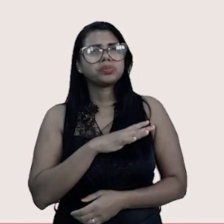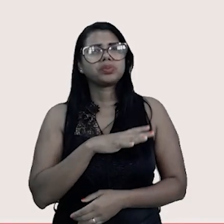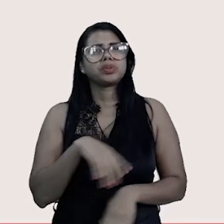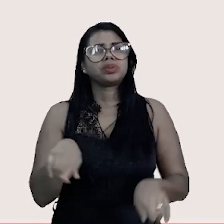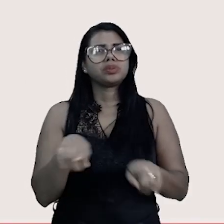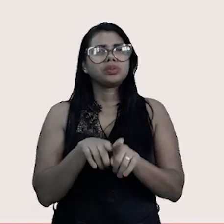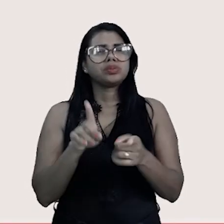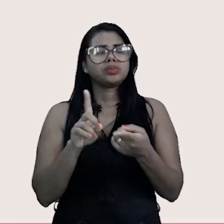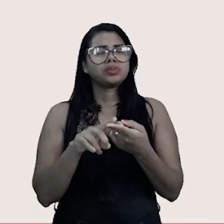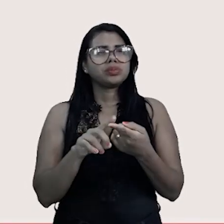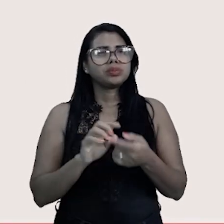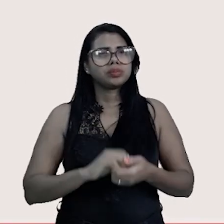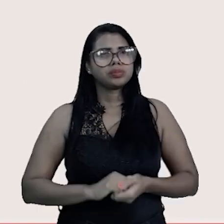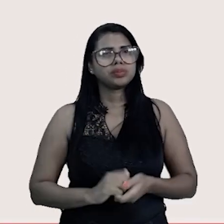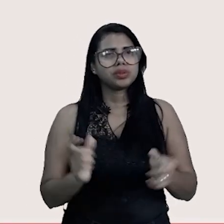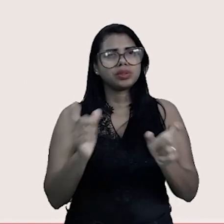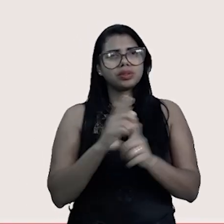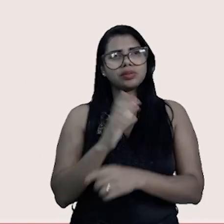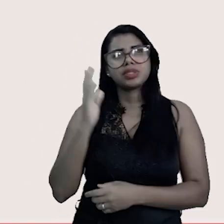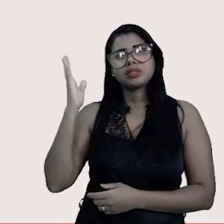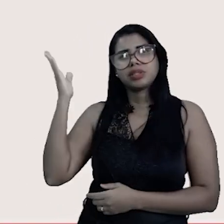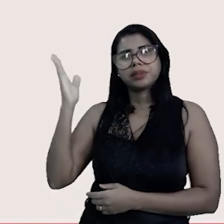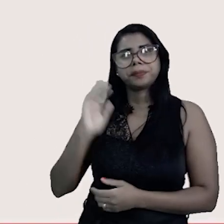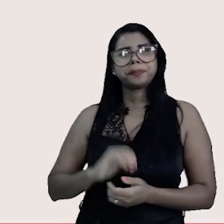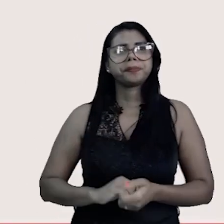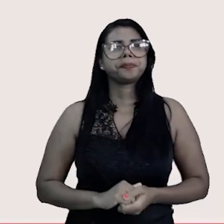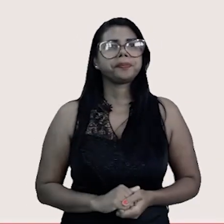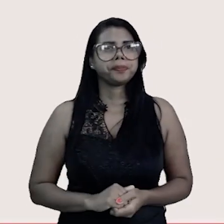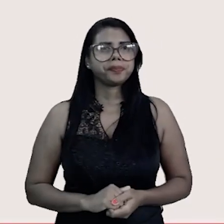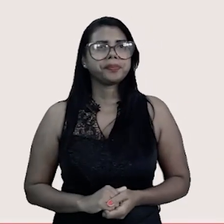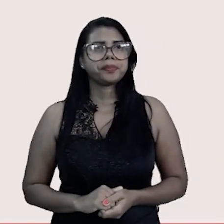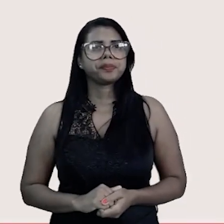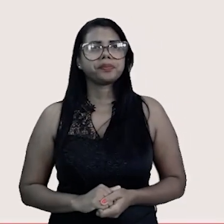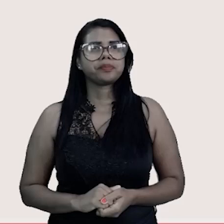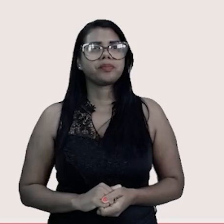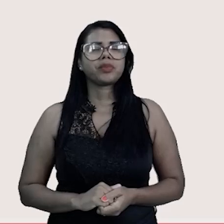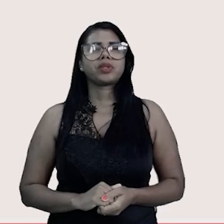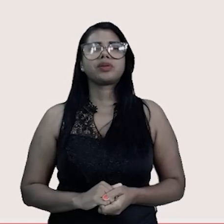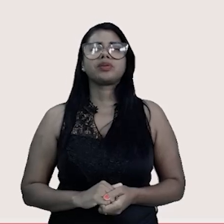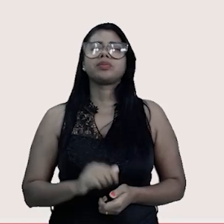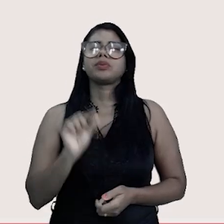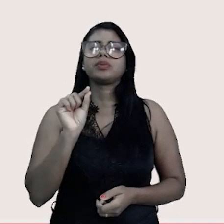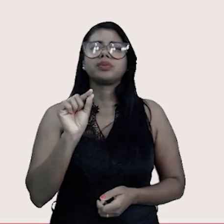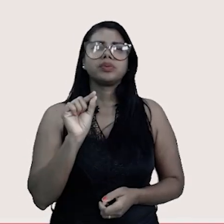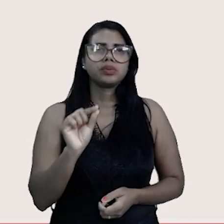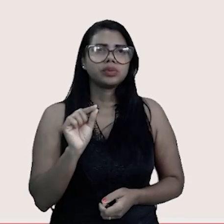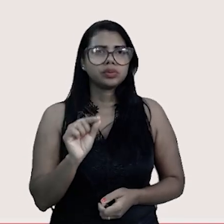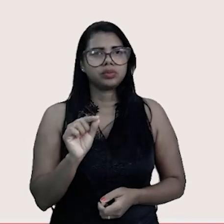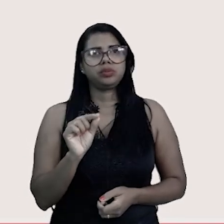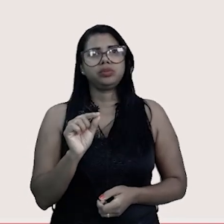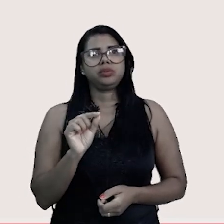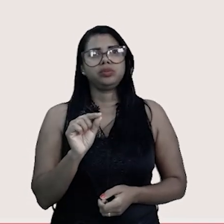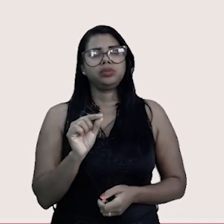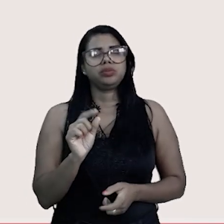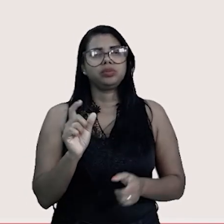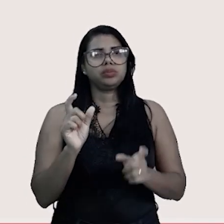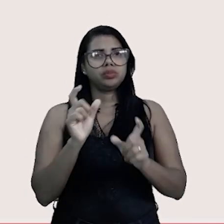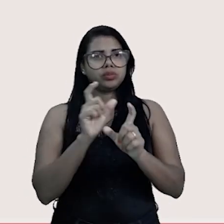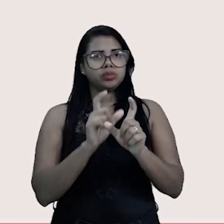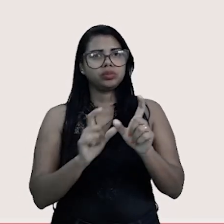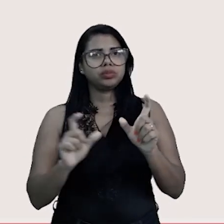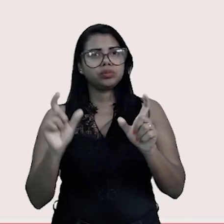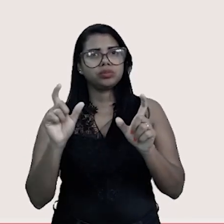Existe uma inversão aí, fera. Ficou um pouco de tudo, na ordem direta. Então, houve aí um caso